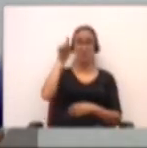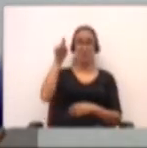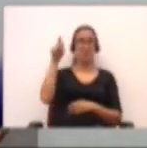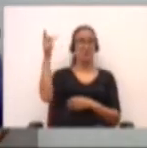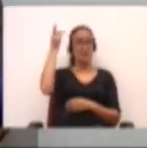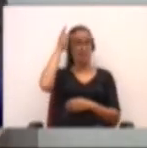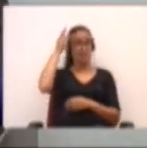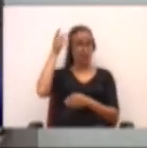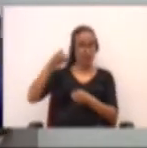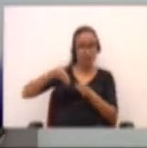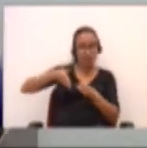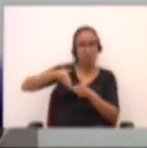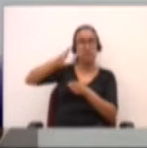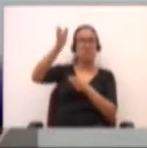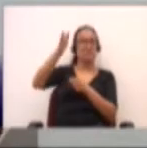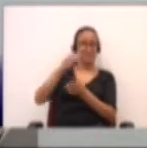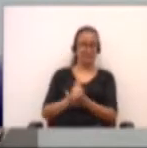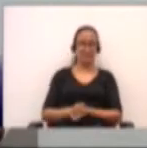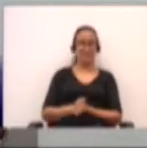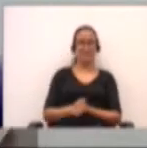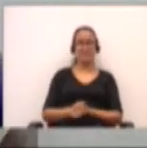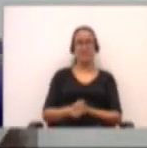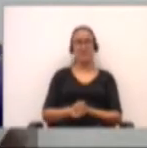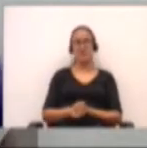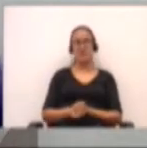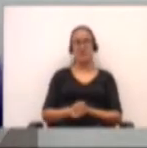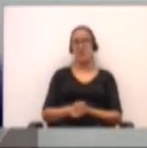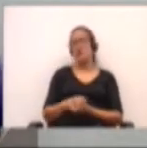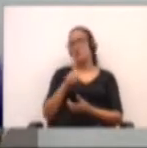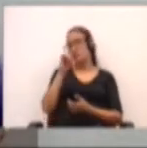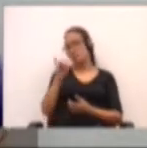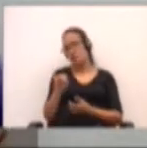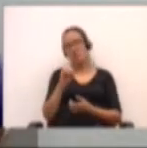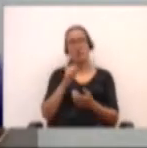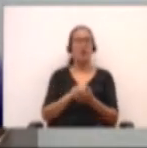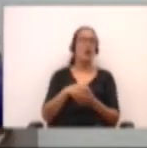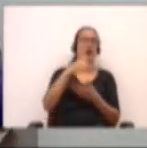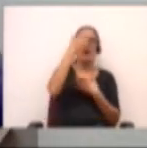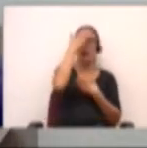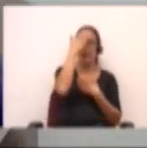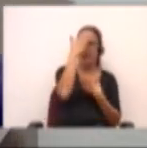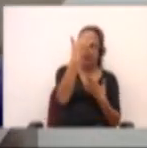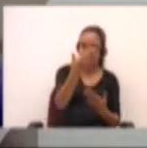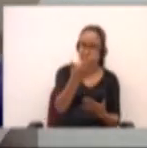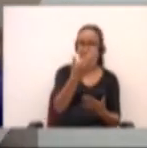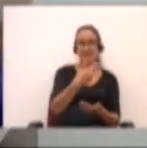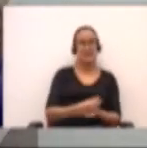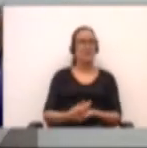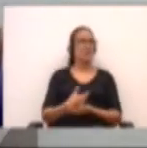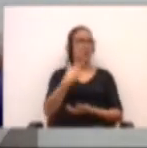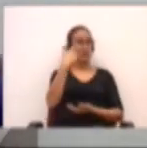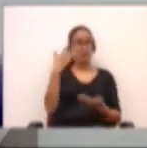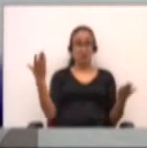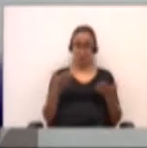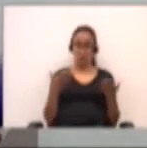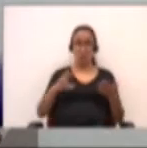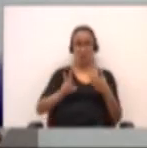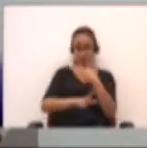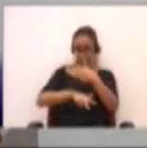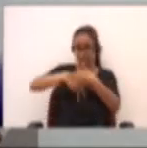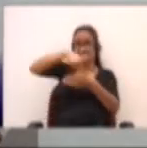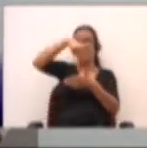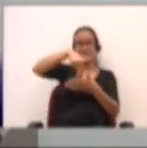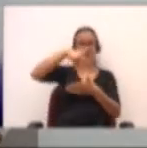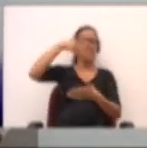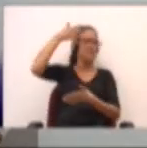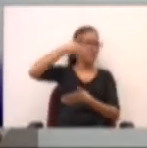segurança. Presidente, eu nem vou usar os 5 minutos, eu só venho agradecer de estar usando essa oportunidade